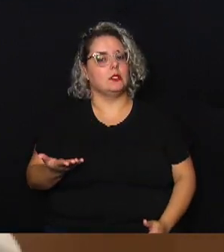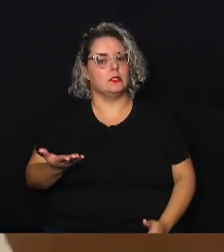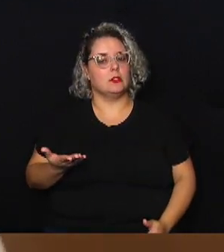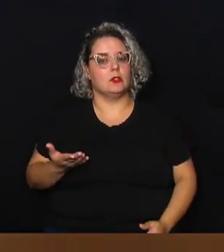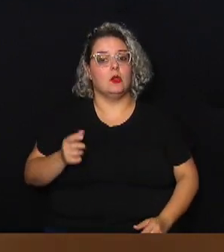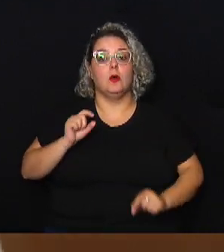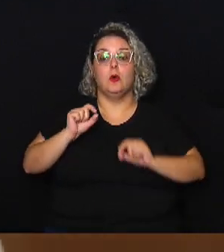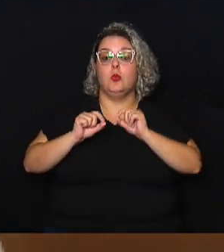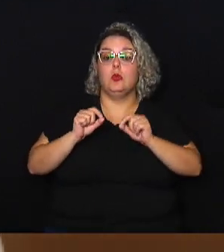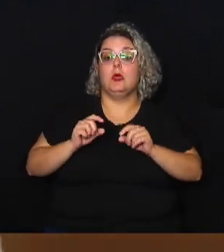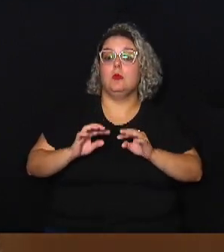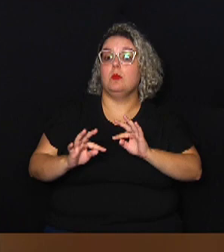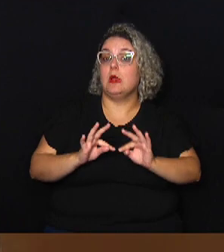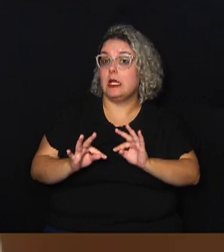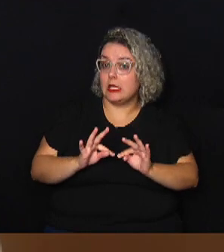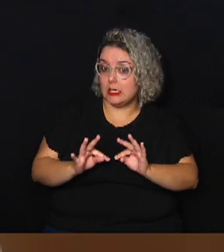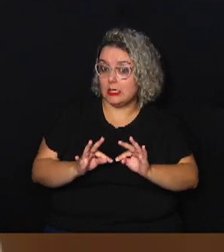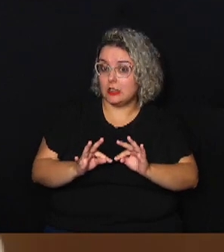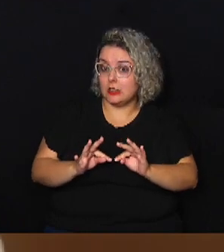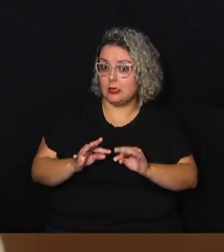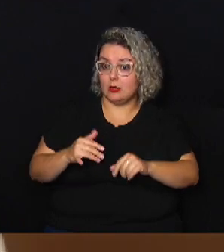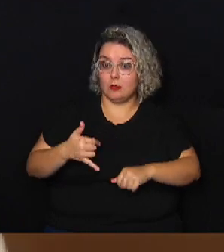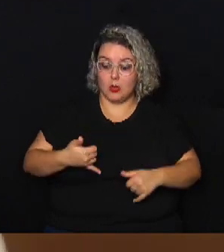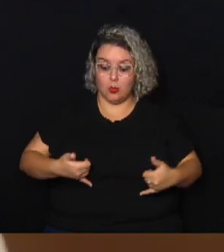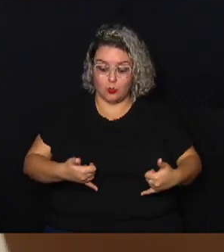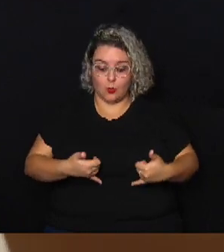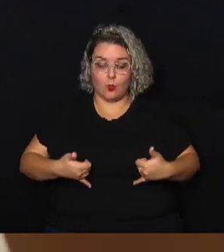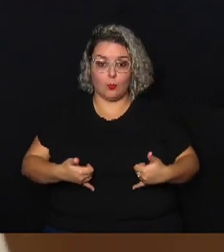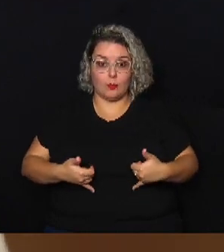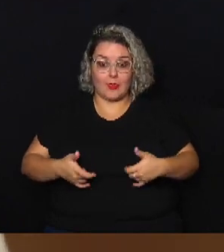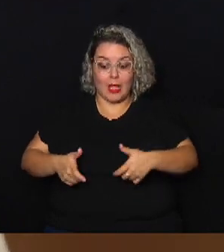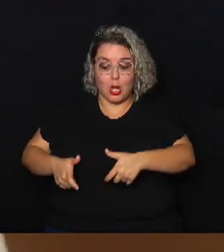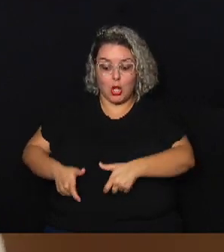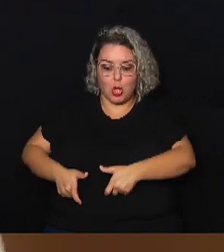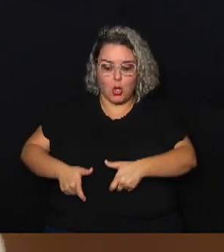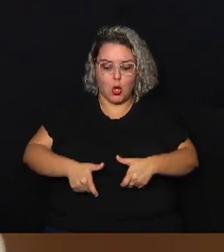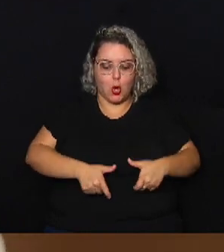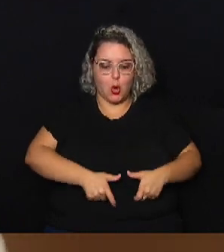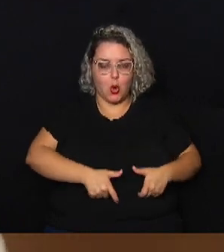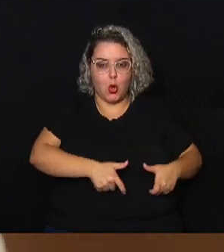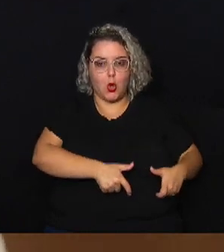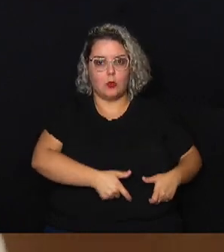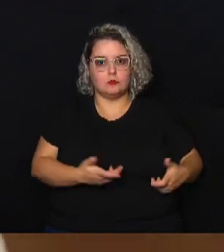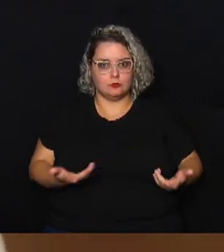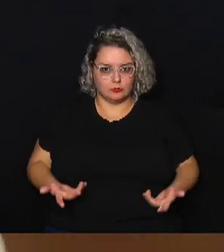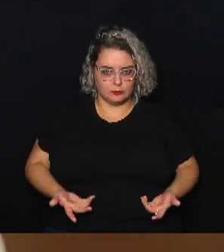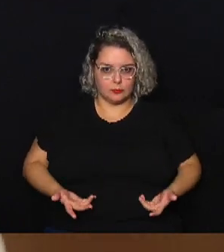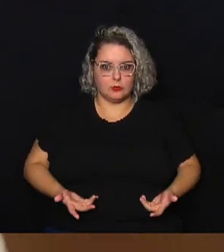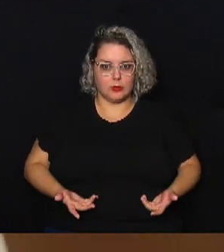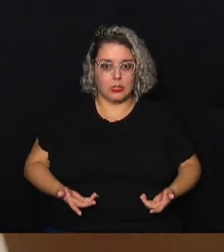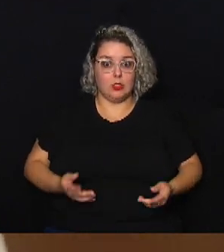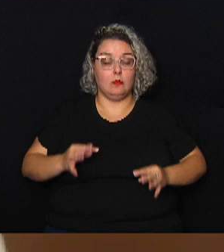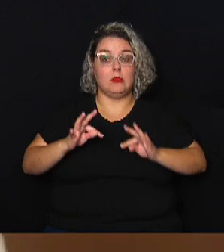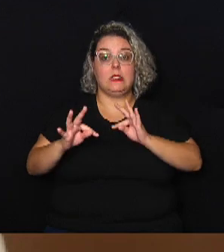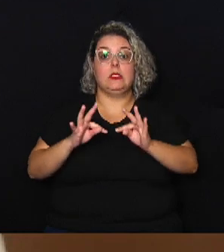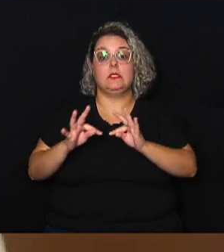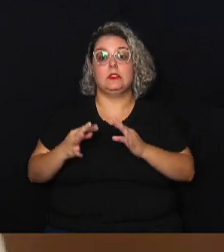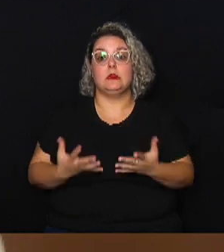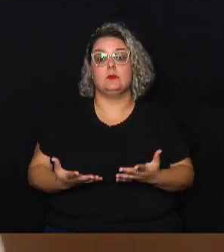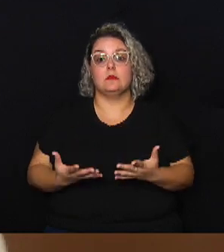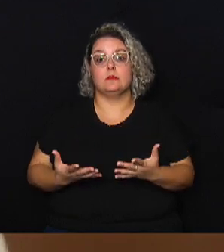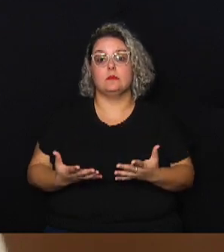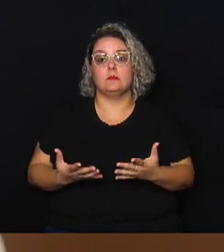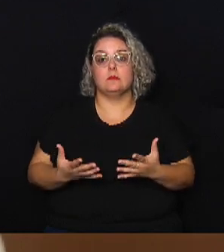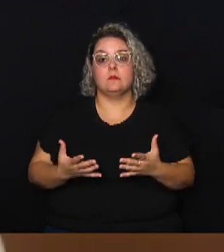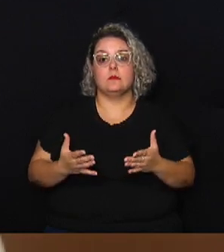era uma técnica para tirar gordura localizada virou uma técnica para